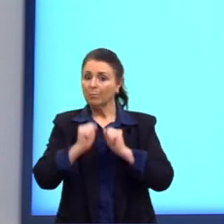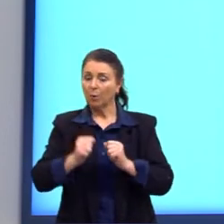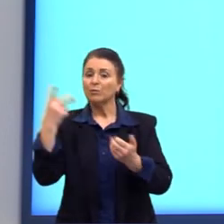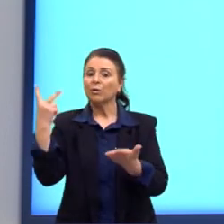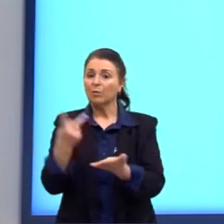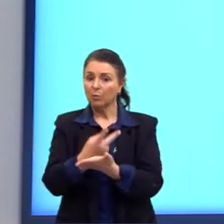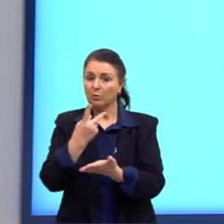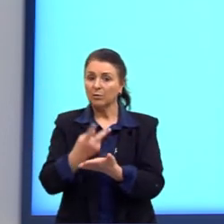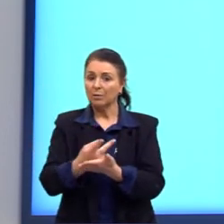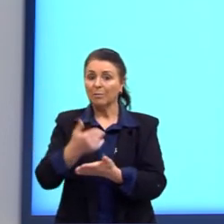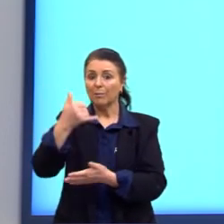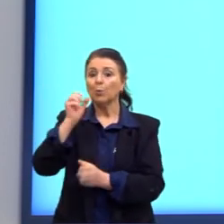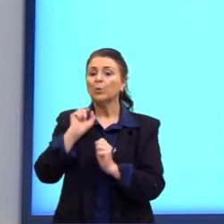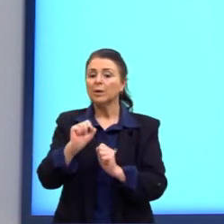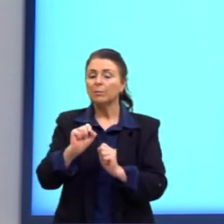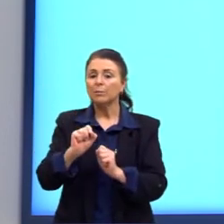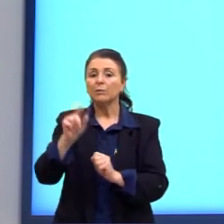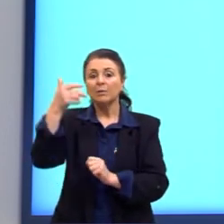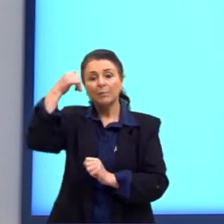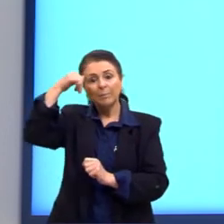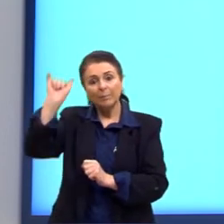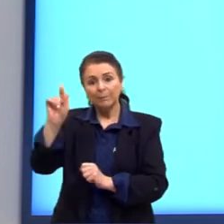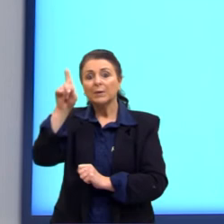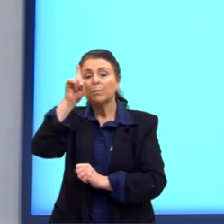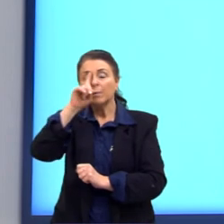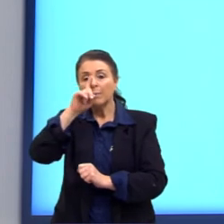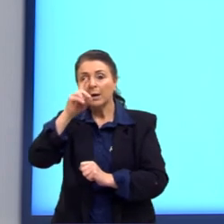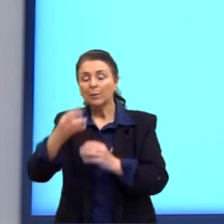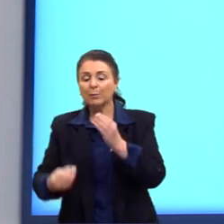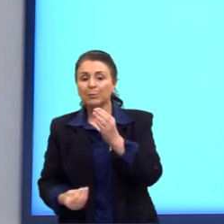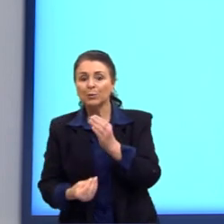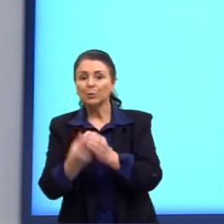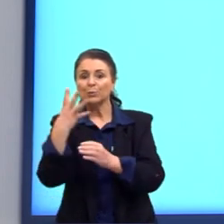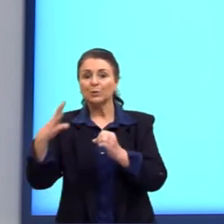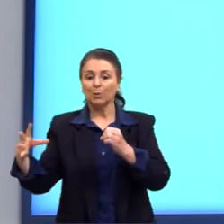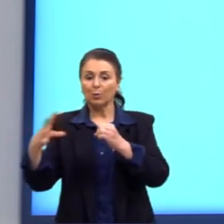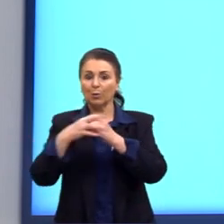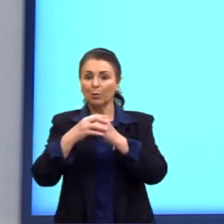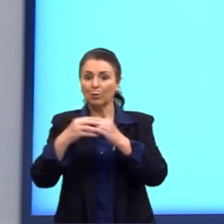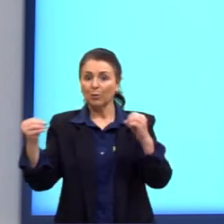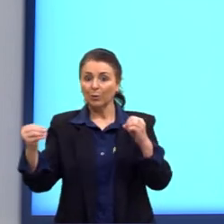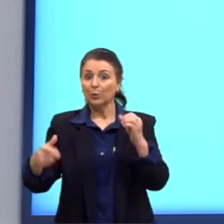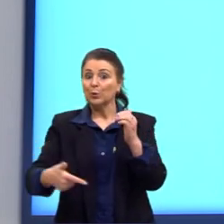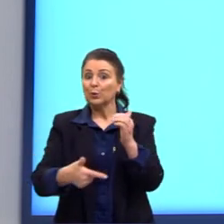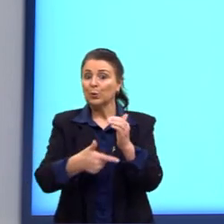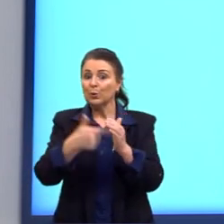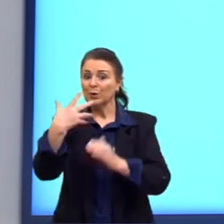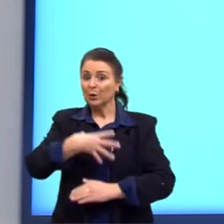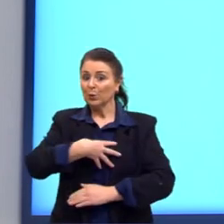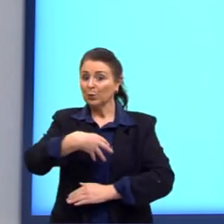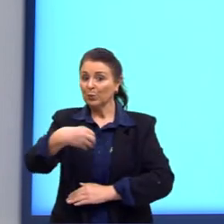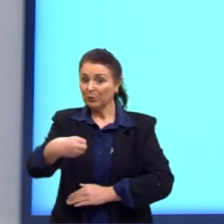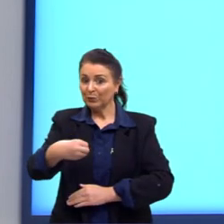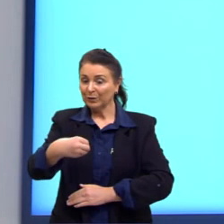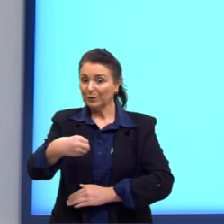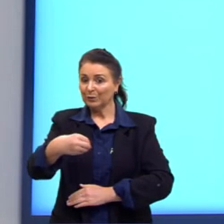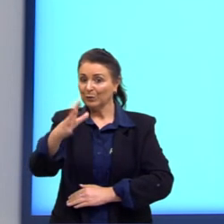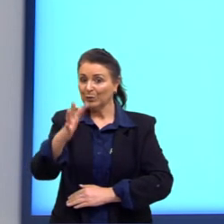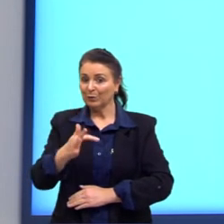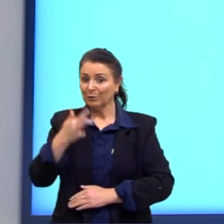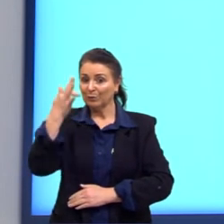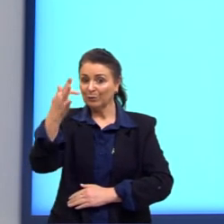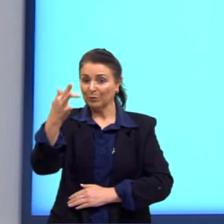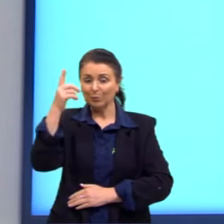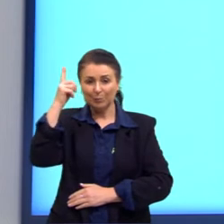para prevenir que a mãe produz os anticorpos para o segundo filho gente pensa aí um pouquinho